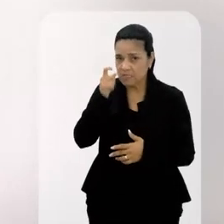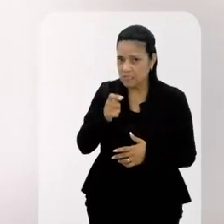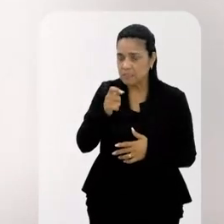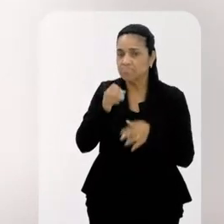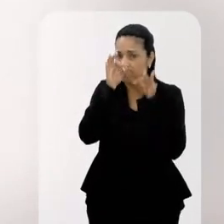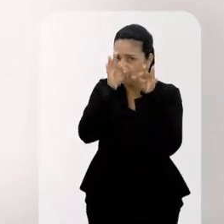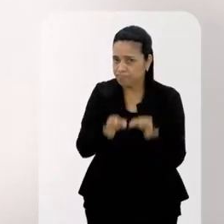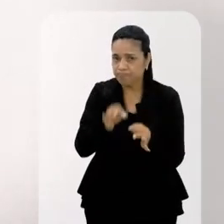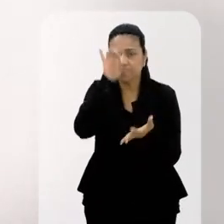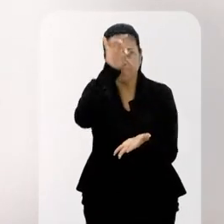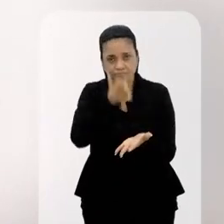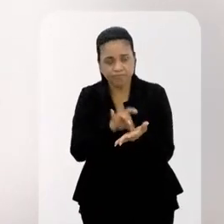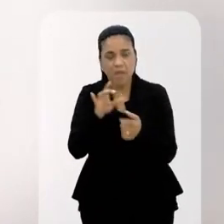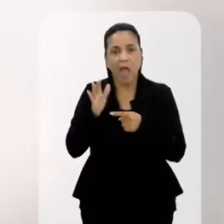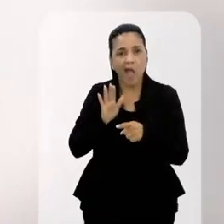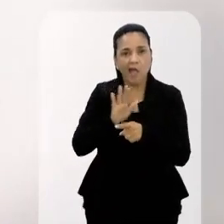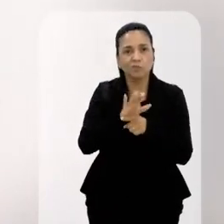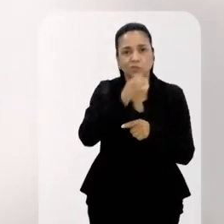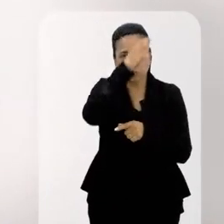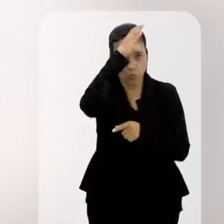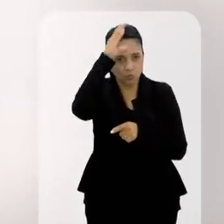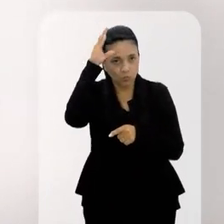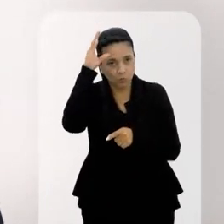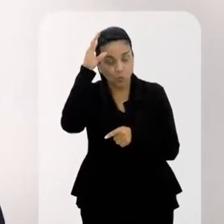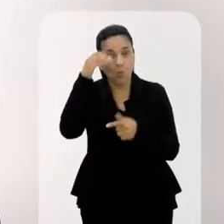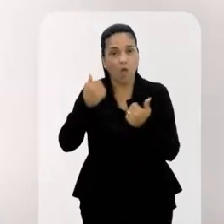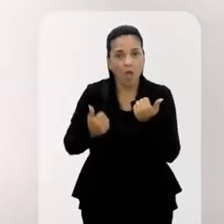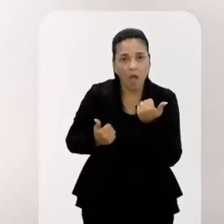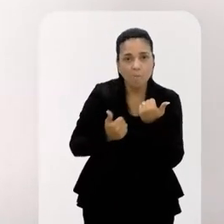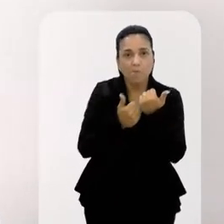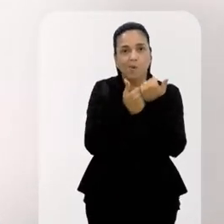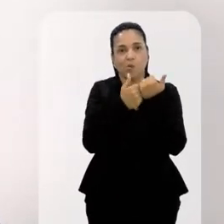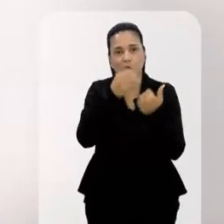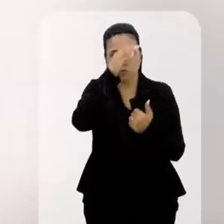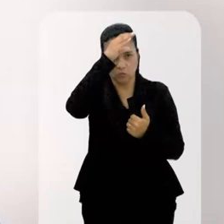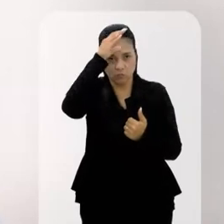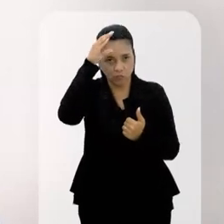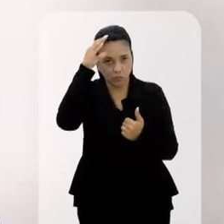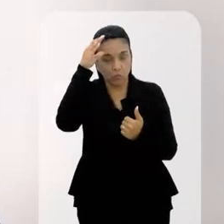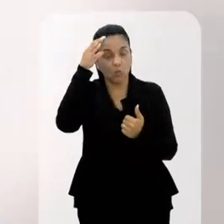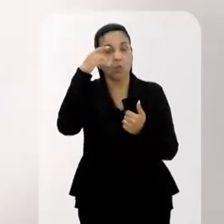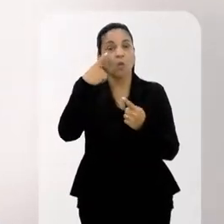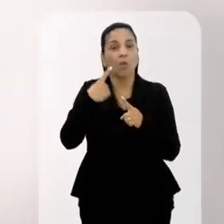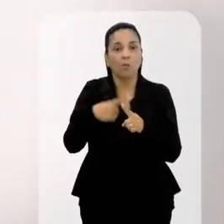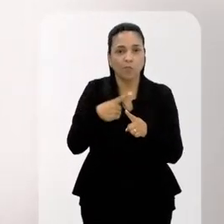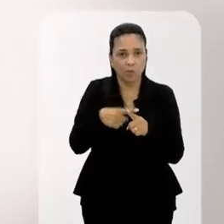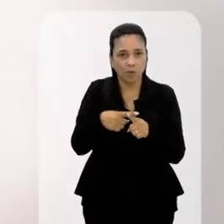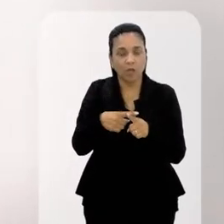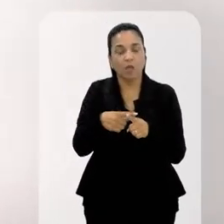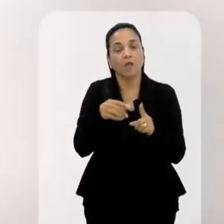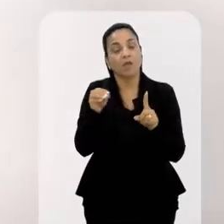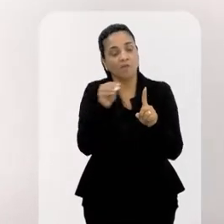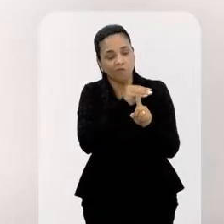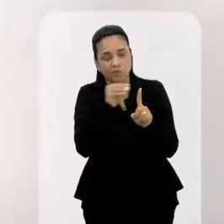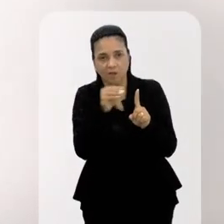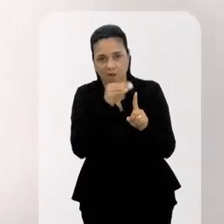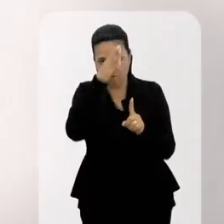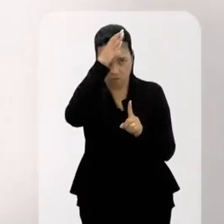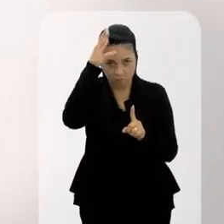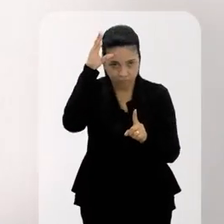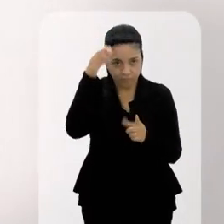interessantes, são eficazes e ajudam o consumidor, eles dão um amparo ao consumidor, justamente porque é hipossuficiente e é